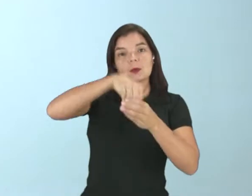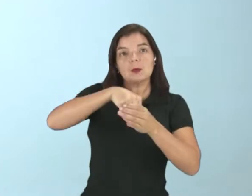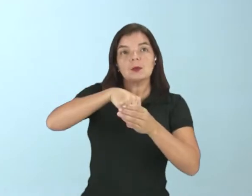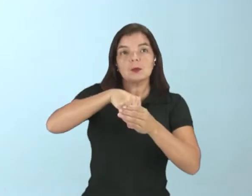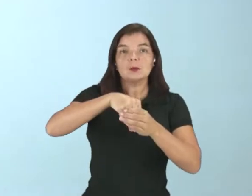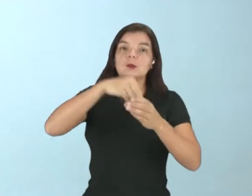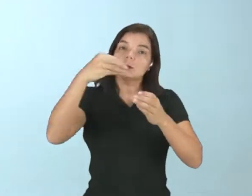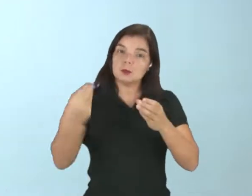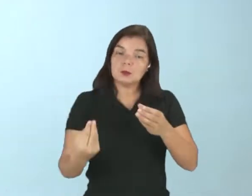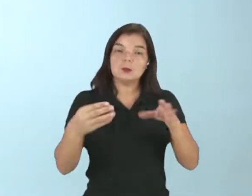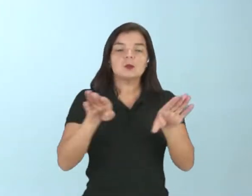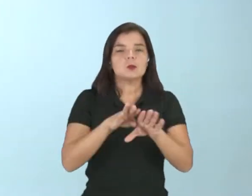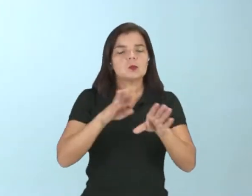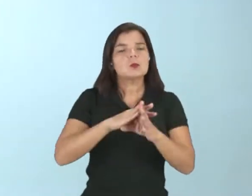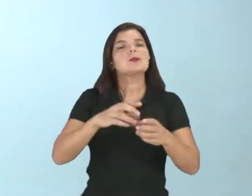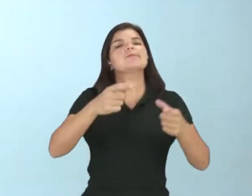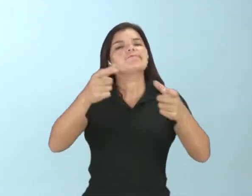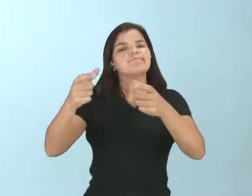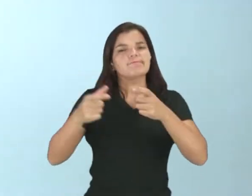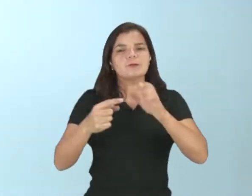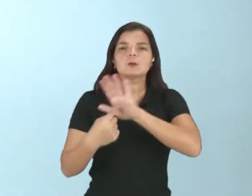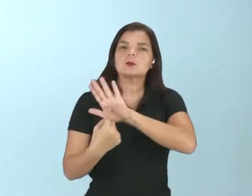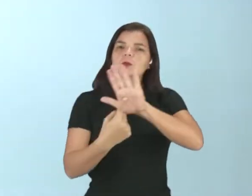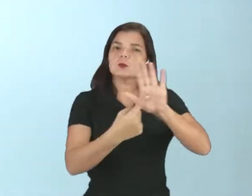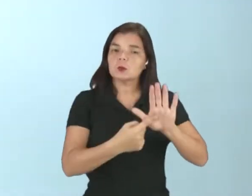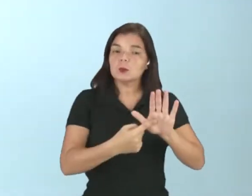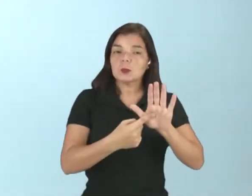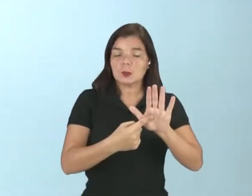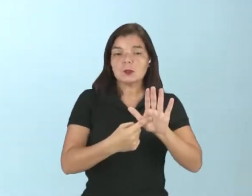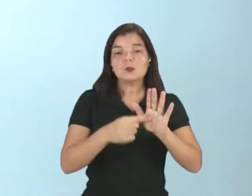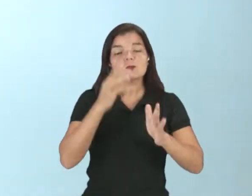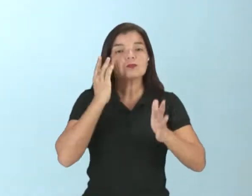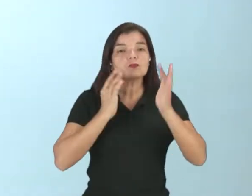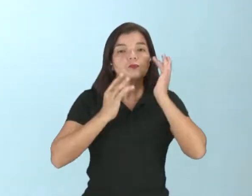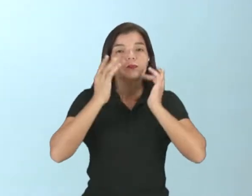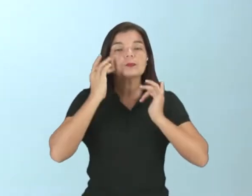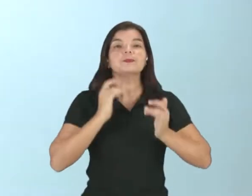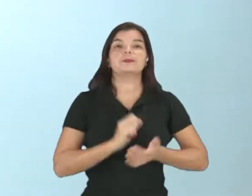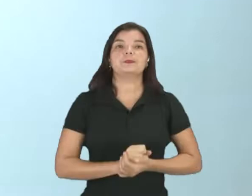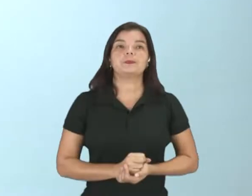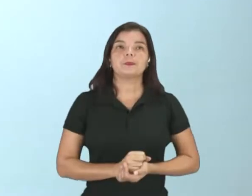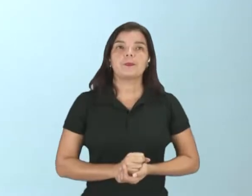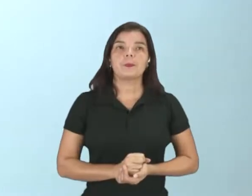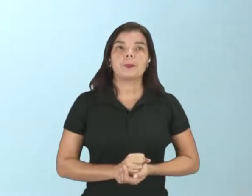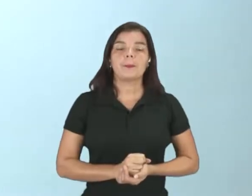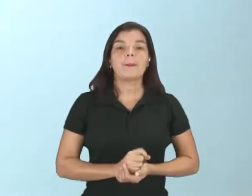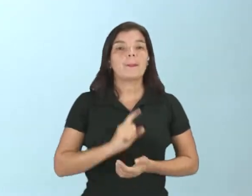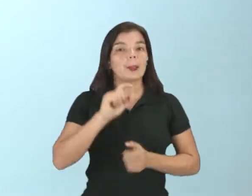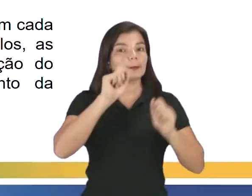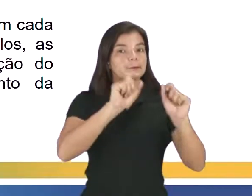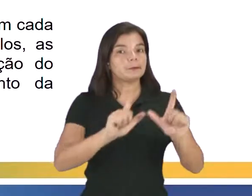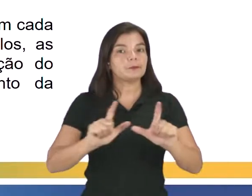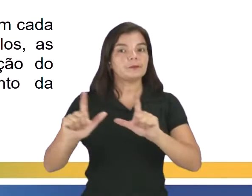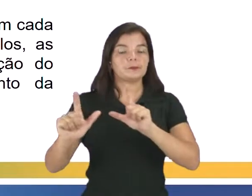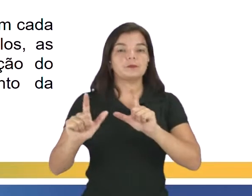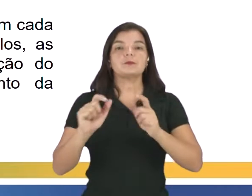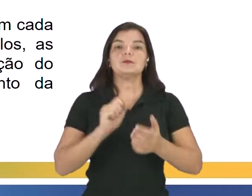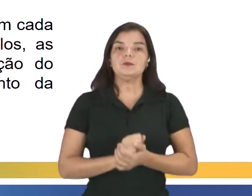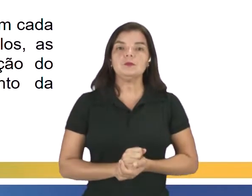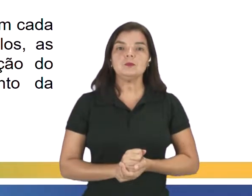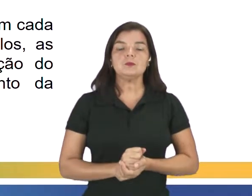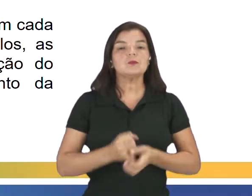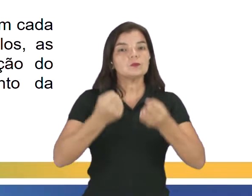o espaço que nós criamos para uma representação cênica, por exemplo. Próximo slide, a gente traz